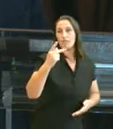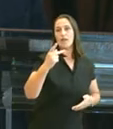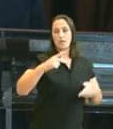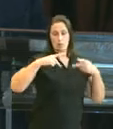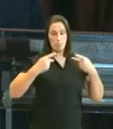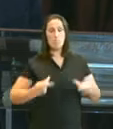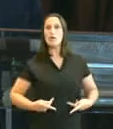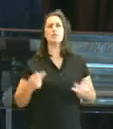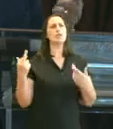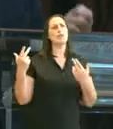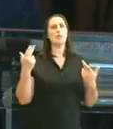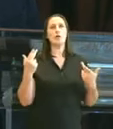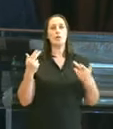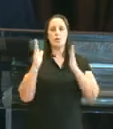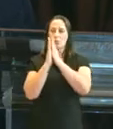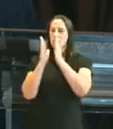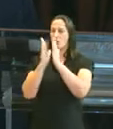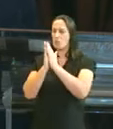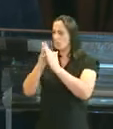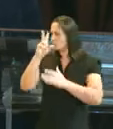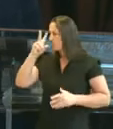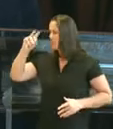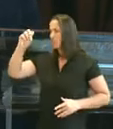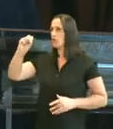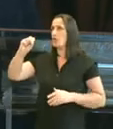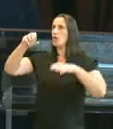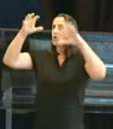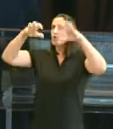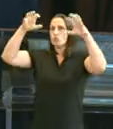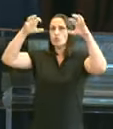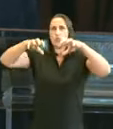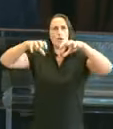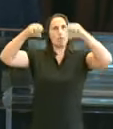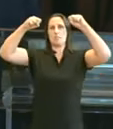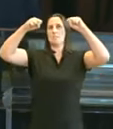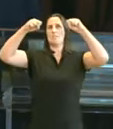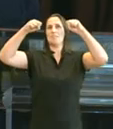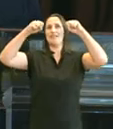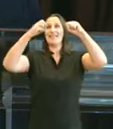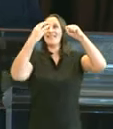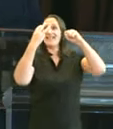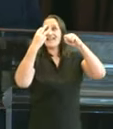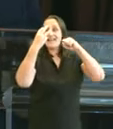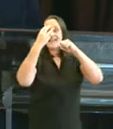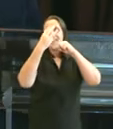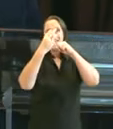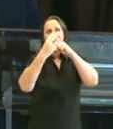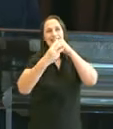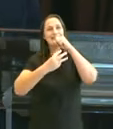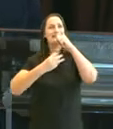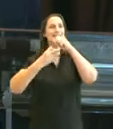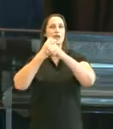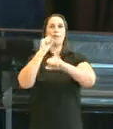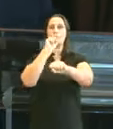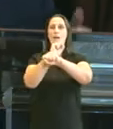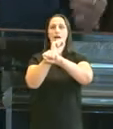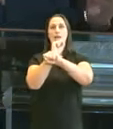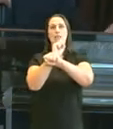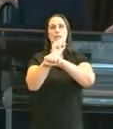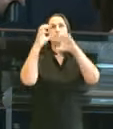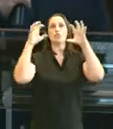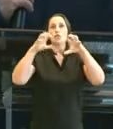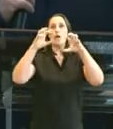nós, e ele orou com fervor para que não chovesse. E durante 3 anos e meio não choveu sobre a terra. E